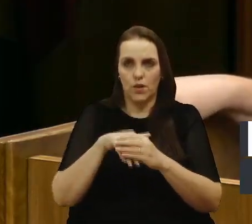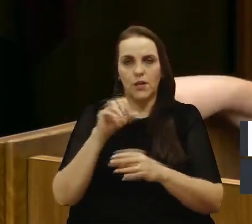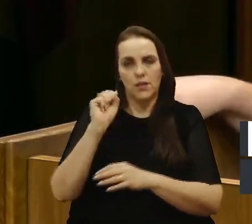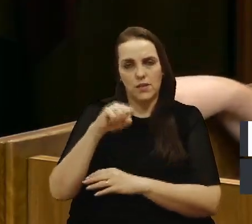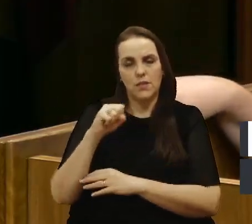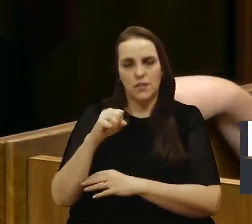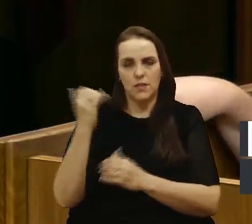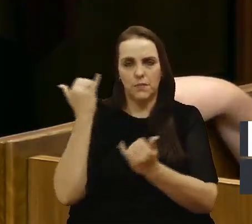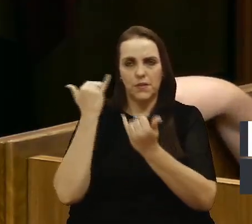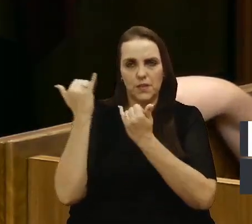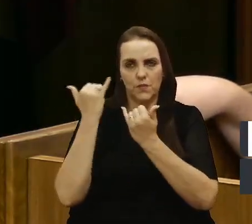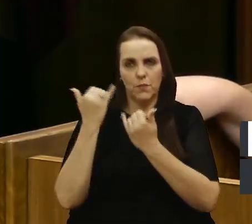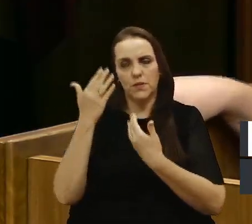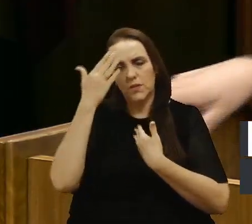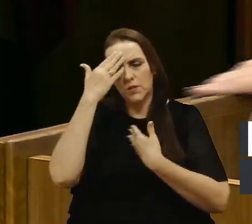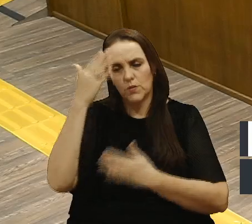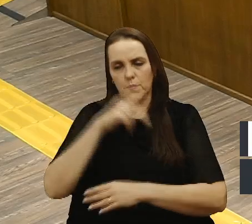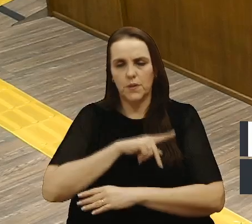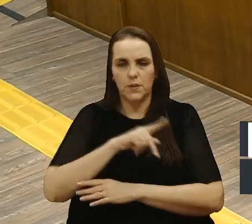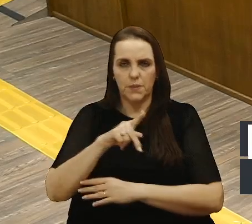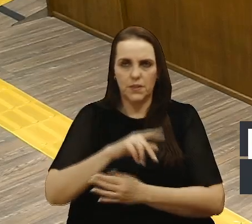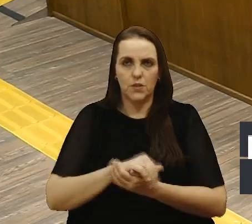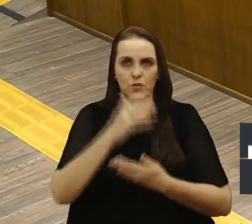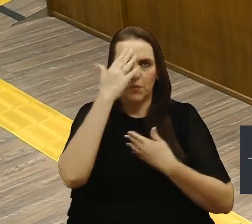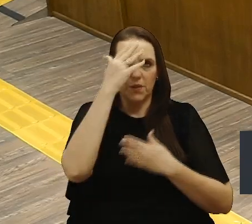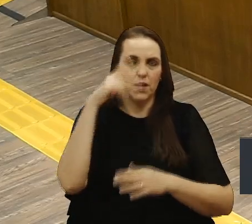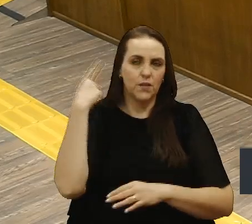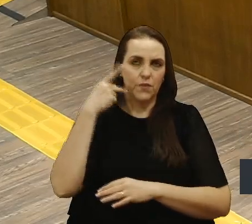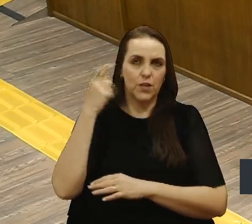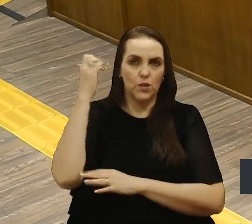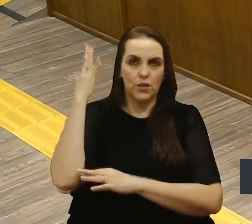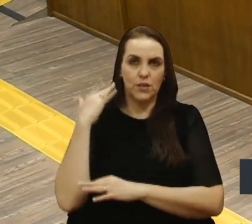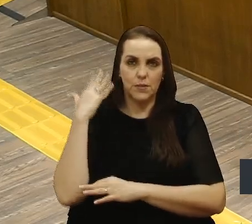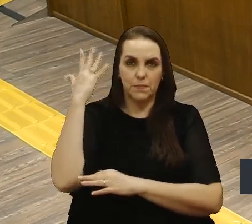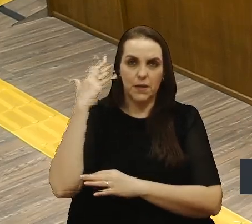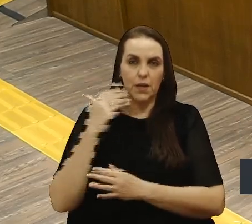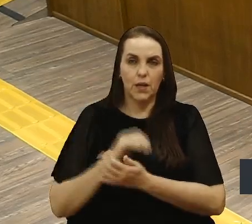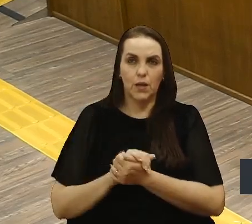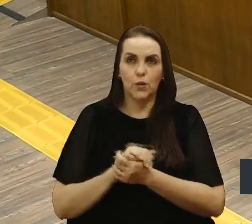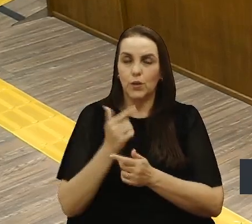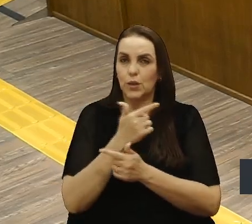essas informações. Obrigada, presidente. Obrigado, vereadora Daiane Mello. Não havendo mais inscritos.